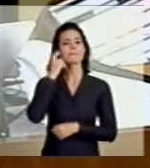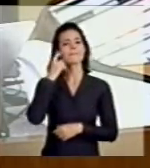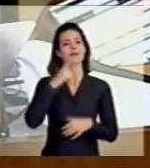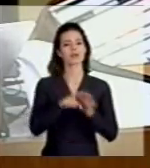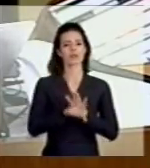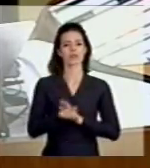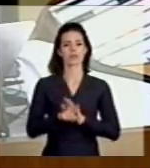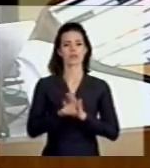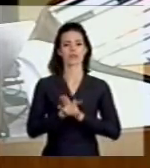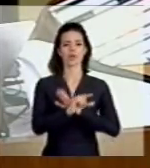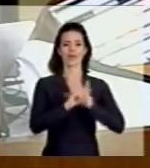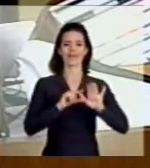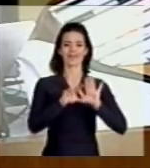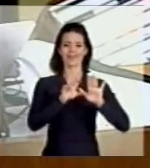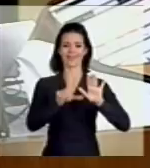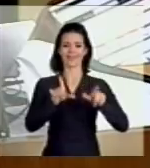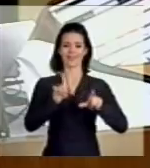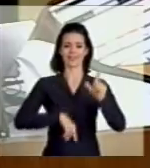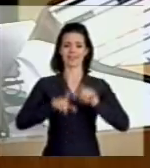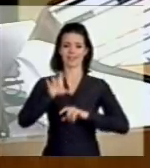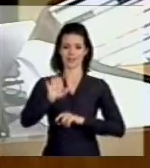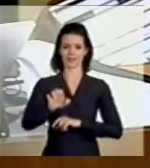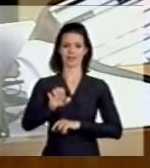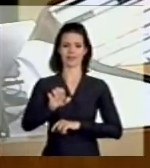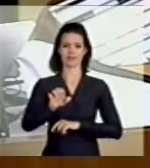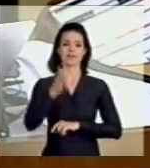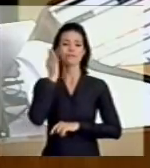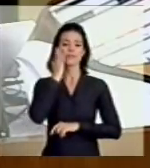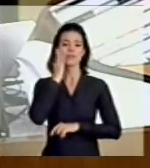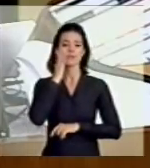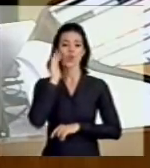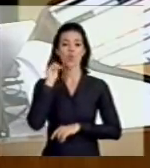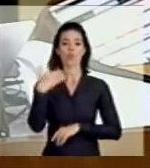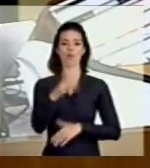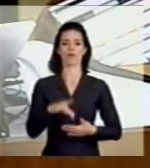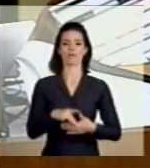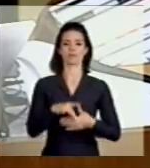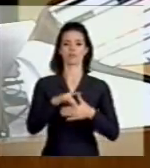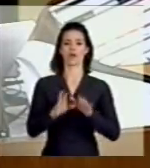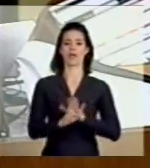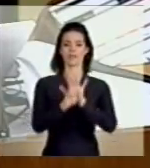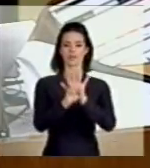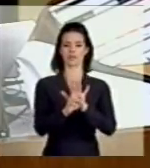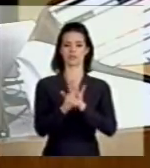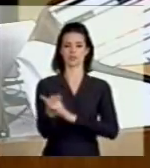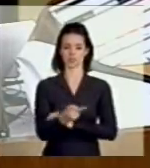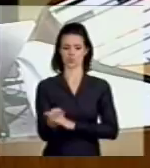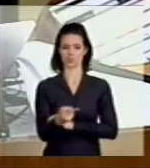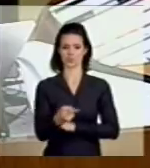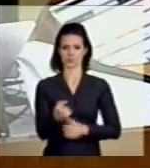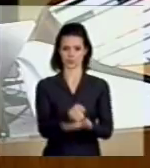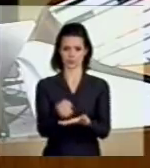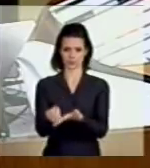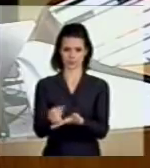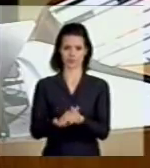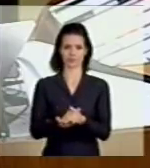E, consistente na representatividade adequada das partes. No tocante a esse aspecto, tenho que o acordo